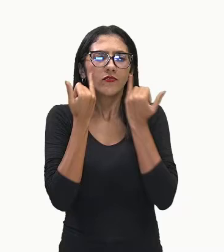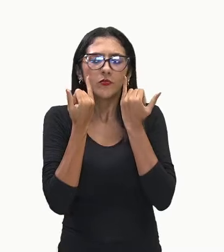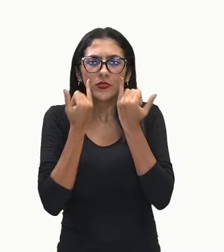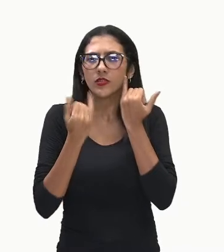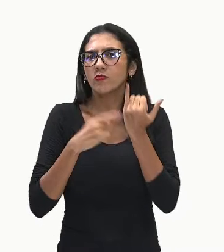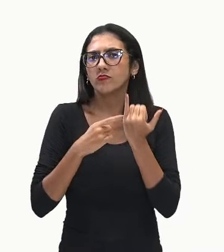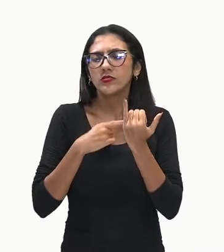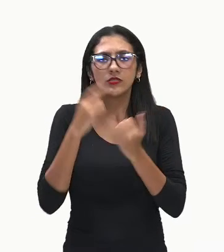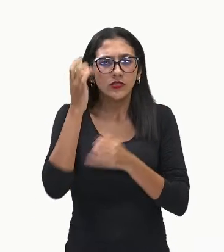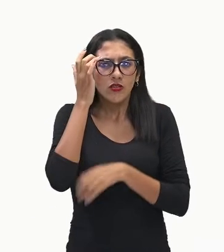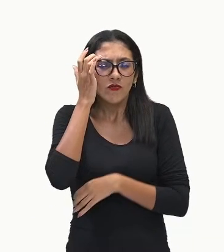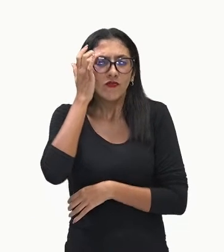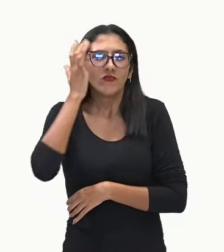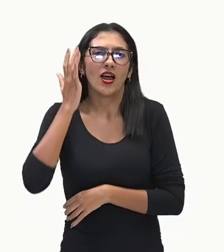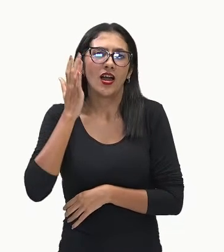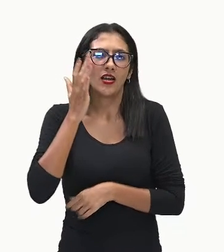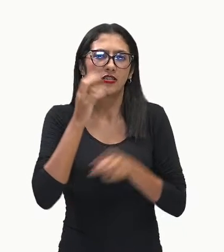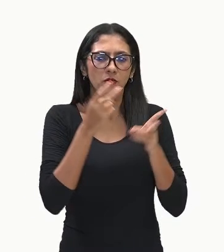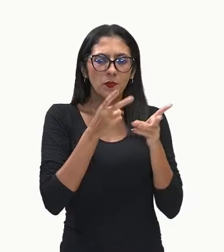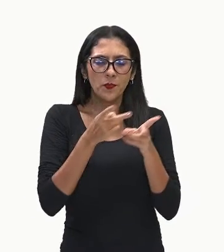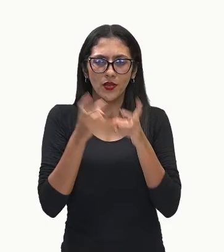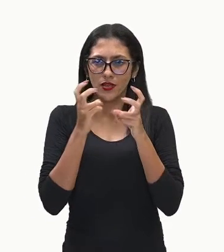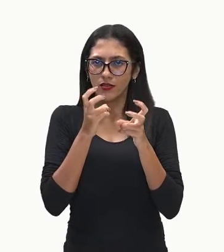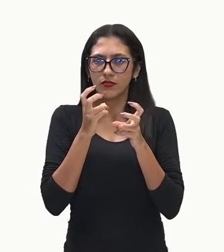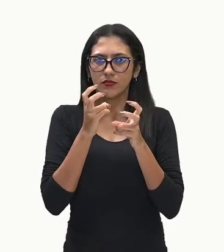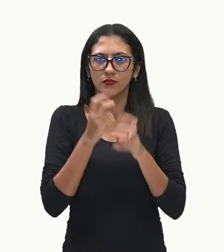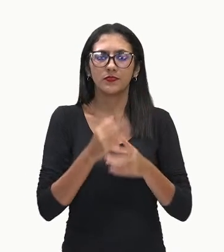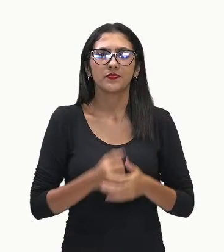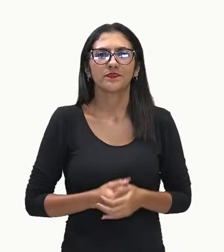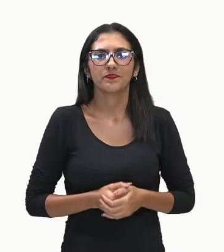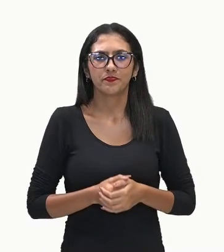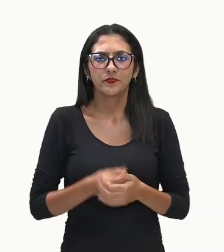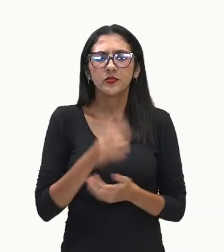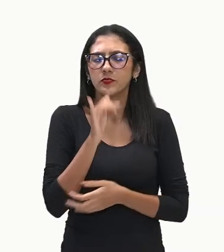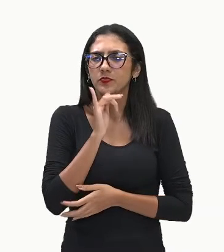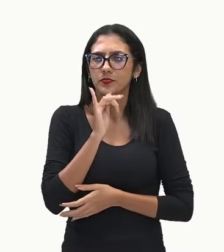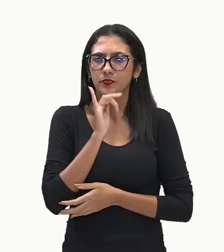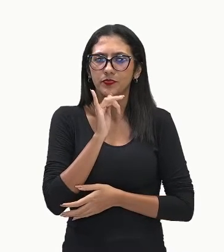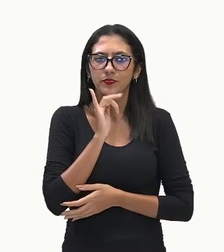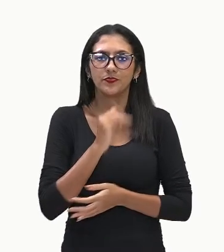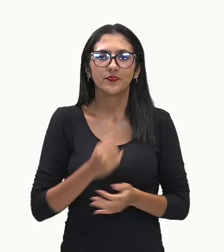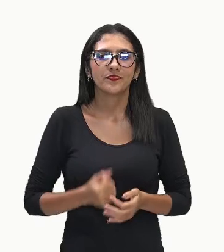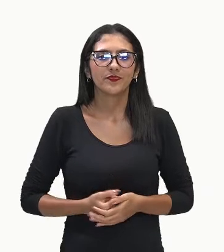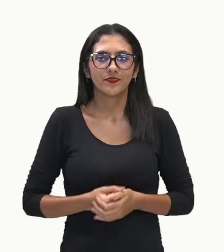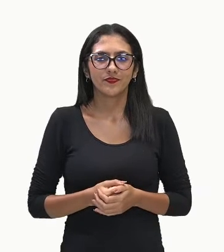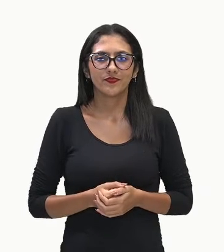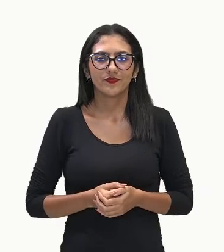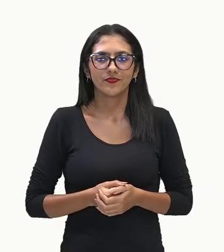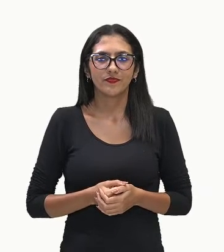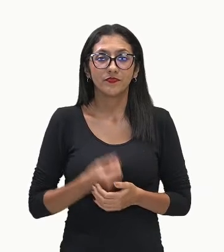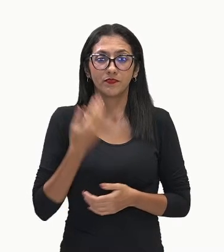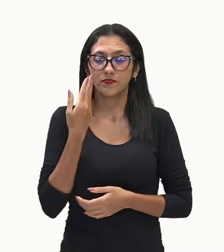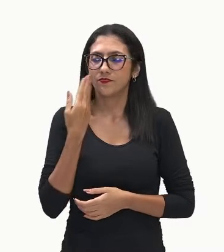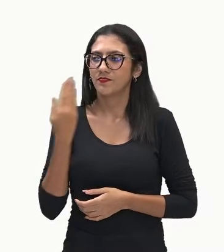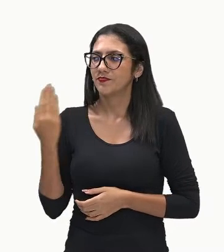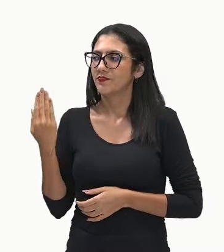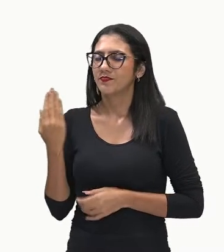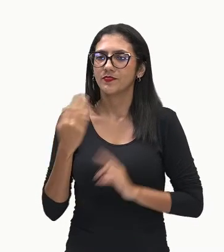em que eles se apresentam. Por exemplo, nós temos aqui um gráfico de